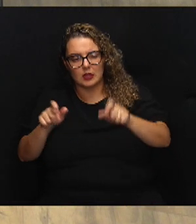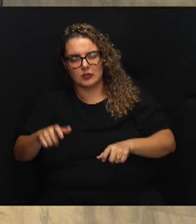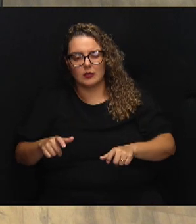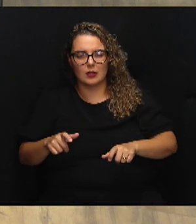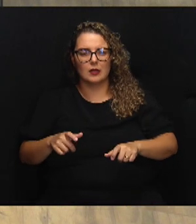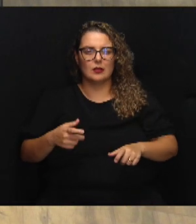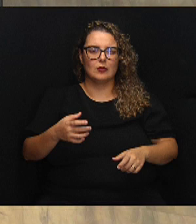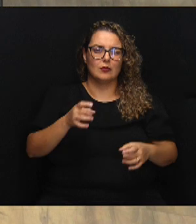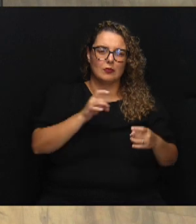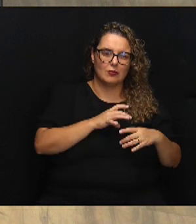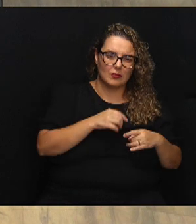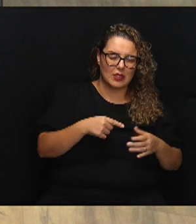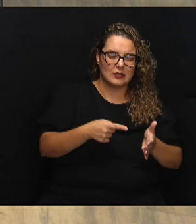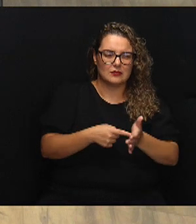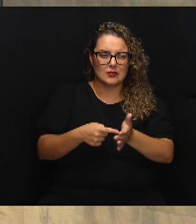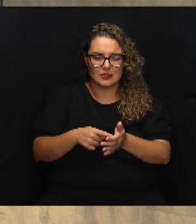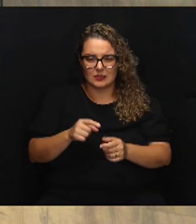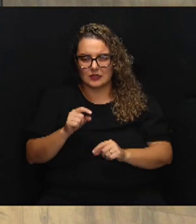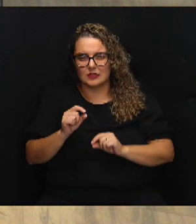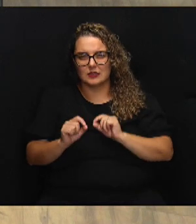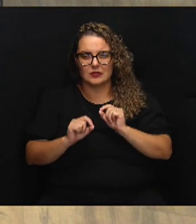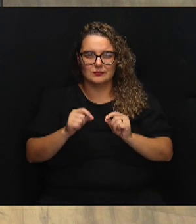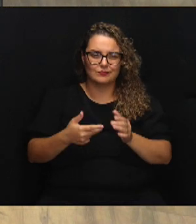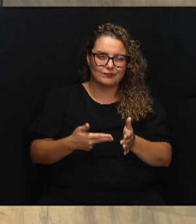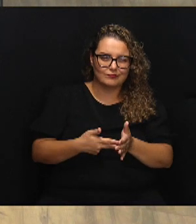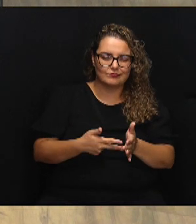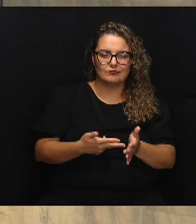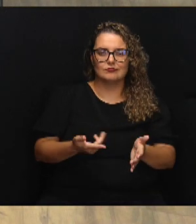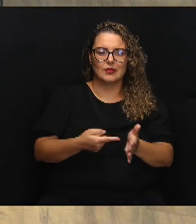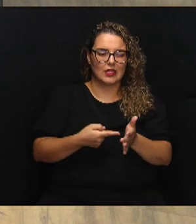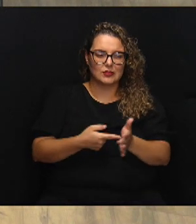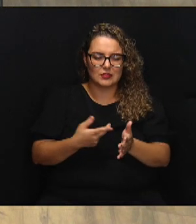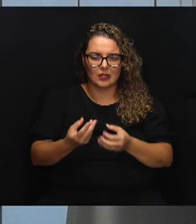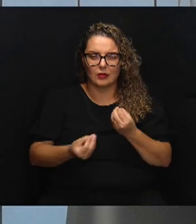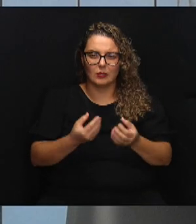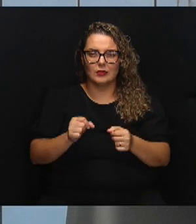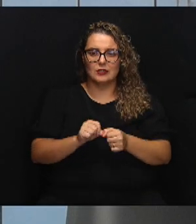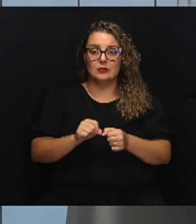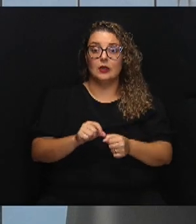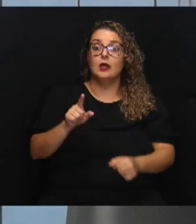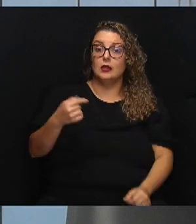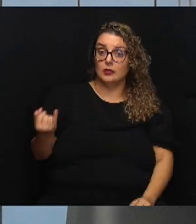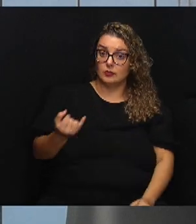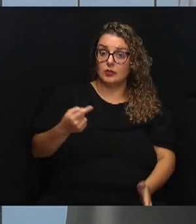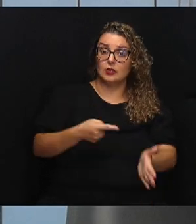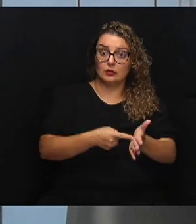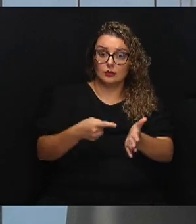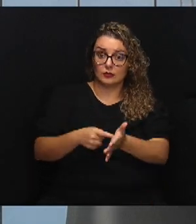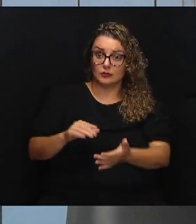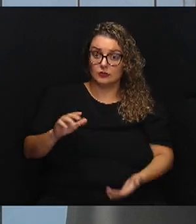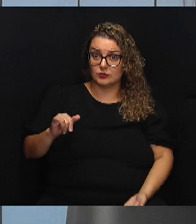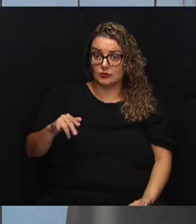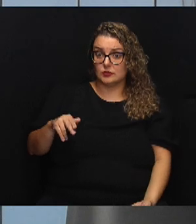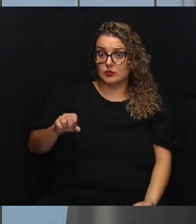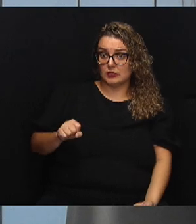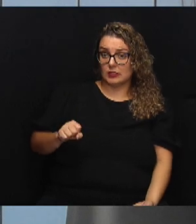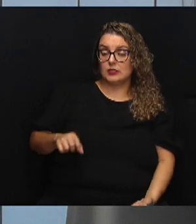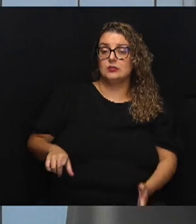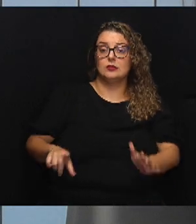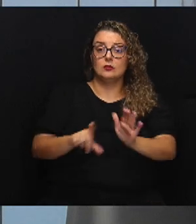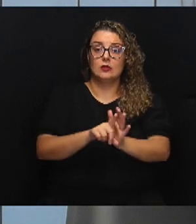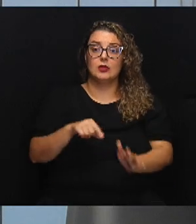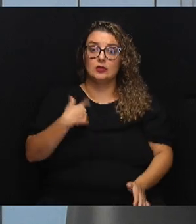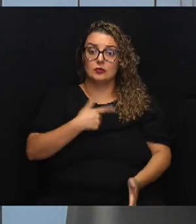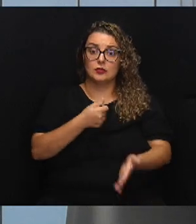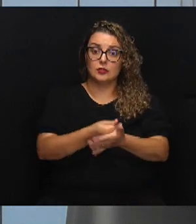de fazer. A pessoa, é importante que ela faça a denúncia nos canais legais para nós, né? Para que a gente possa